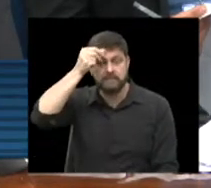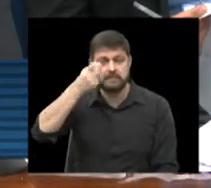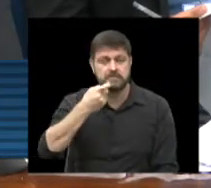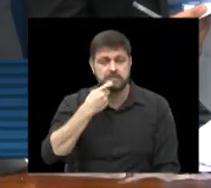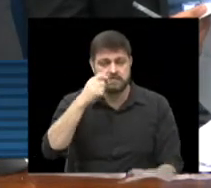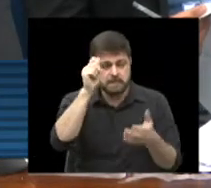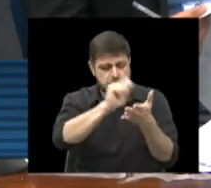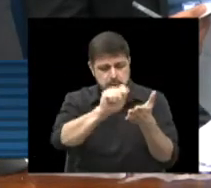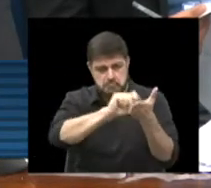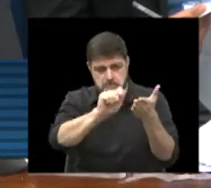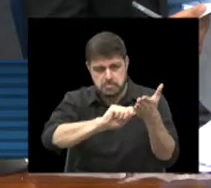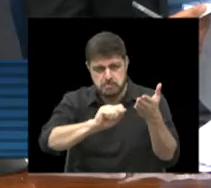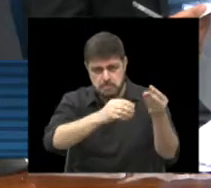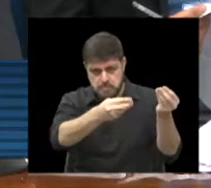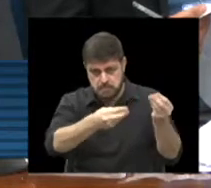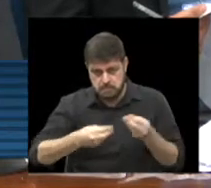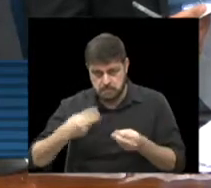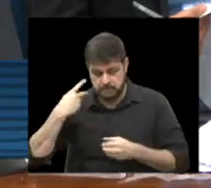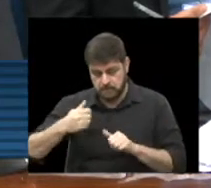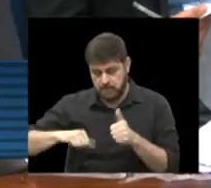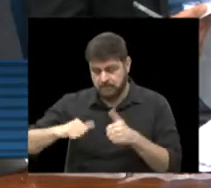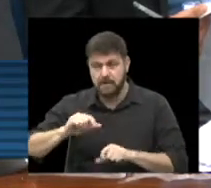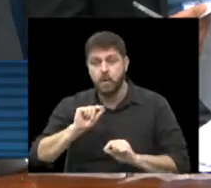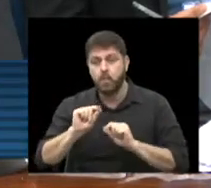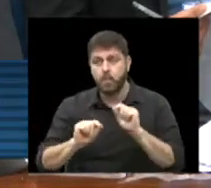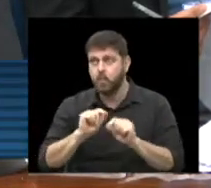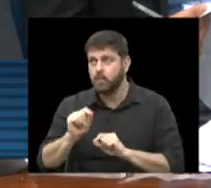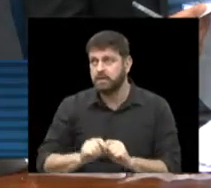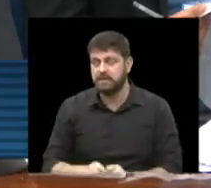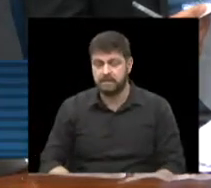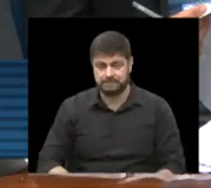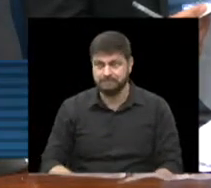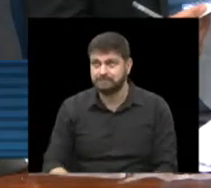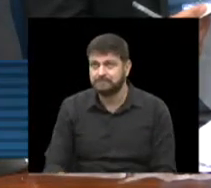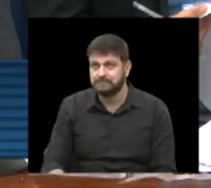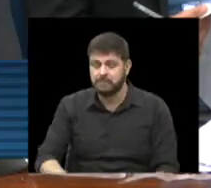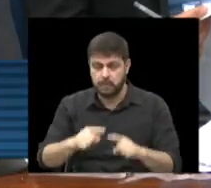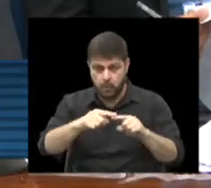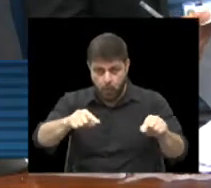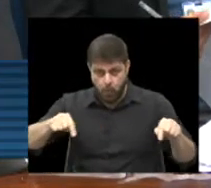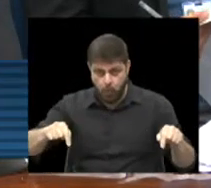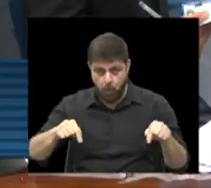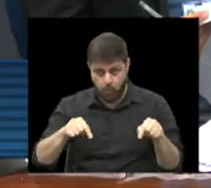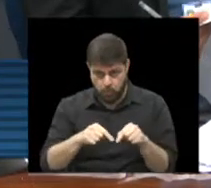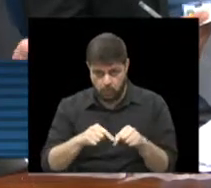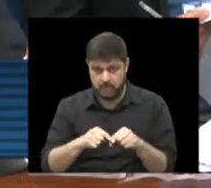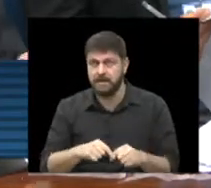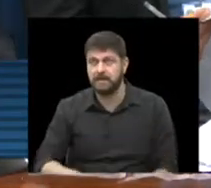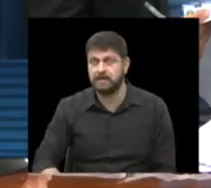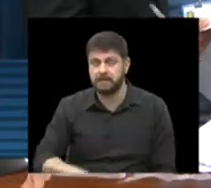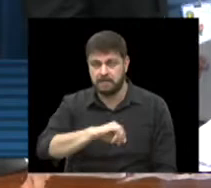222968, de autoria do prefeito municipal, que altera o inciso 2º do artigo 1º da lei complementar número